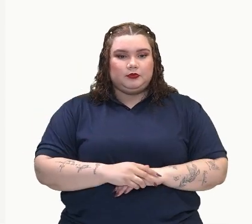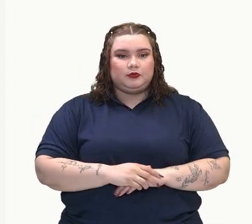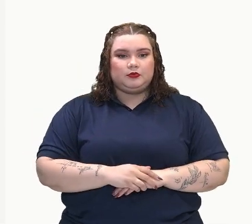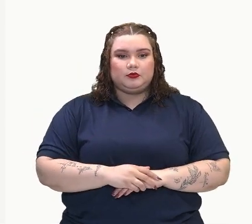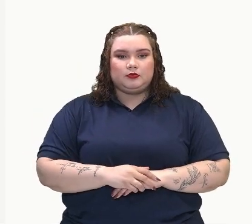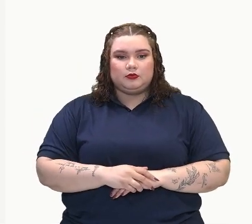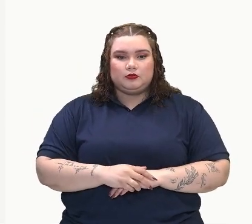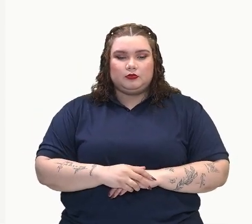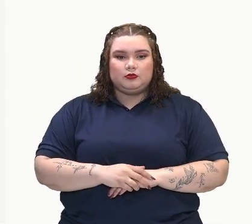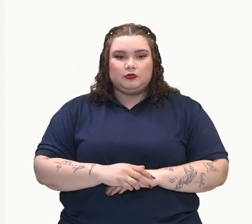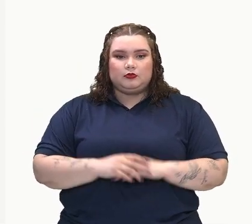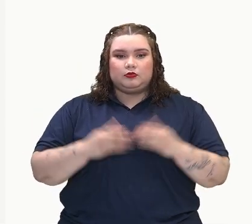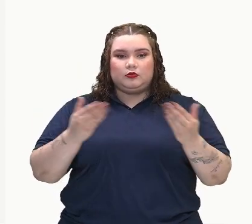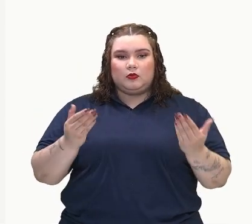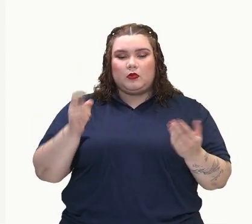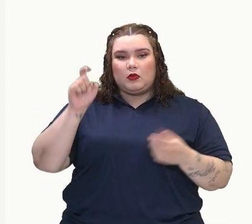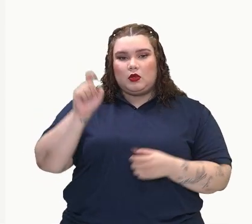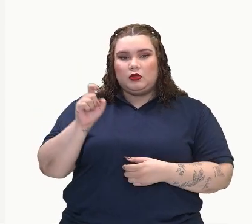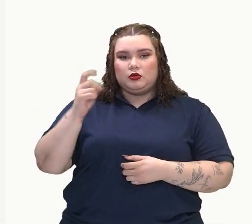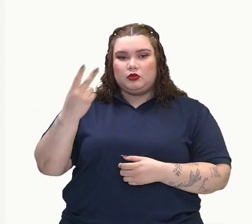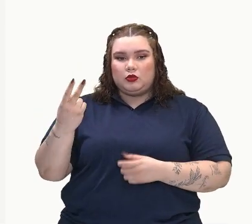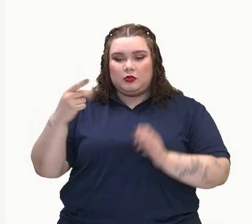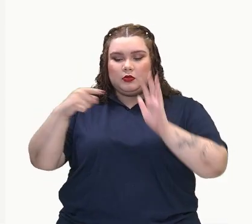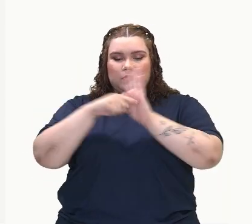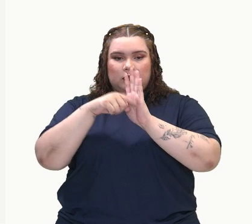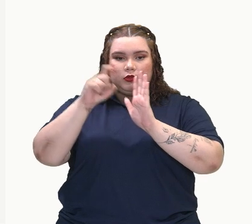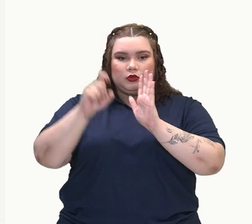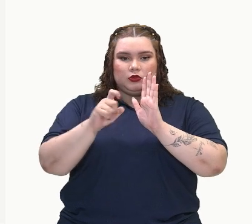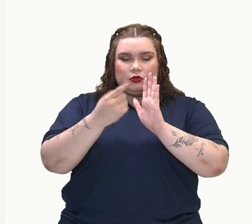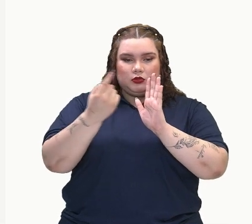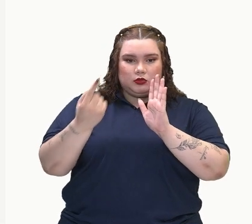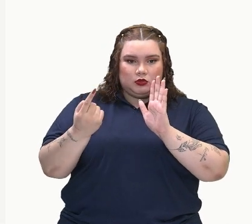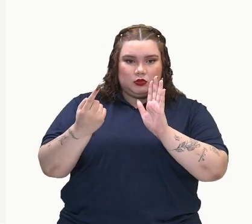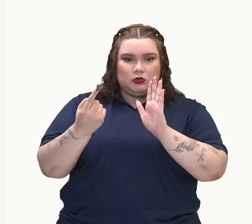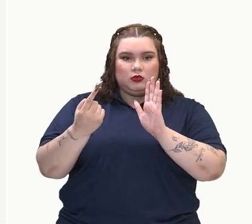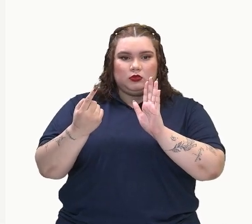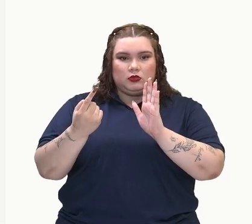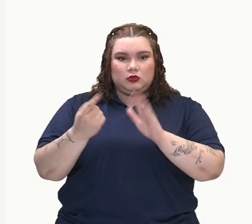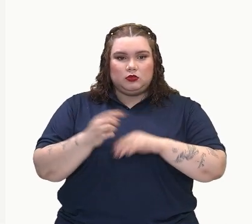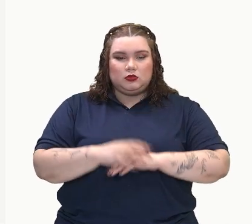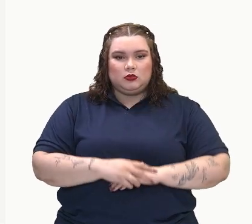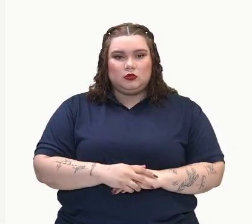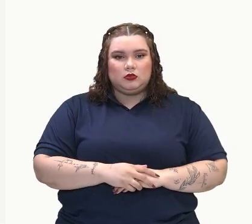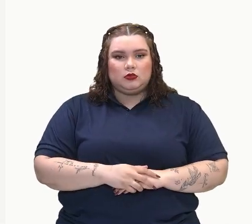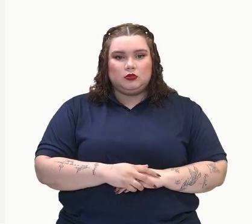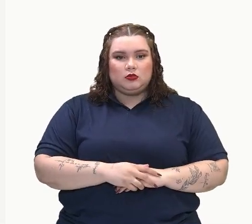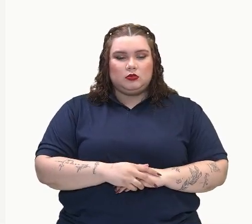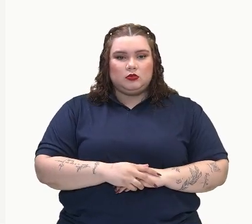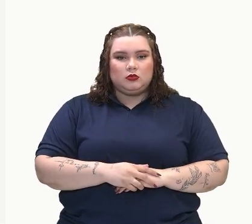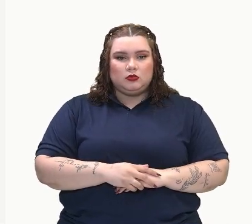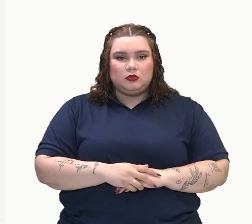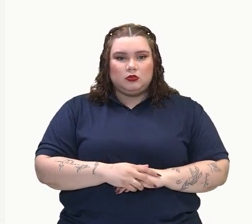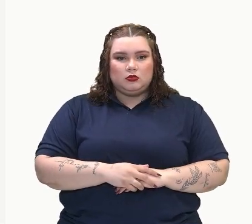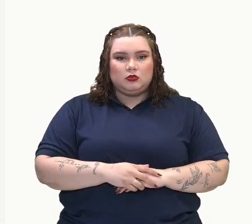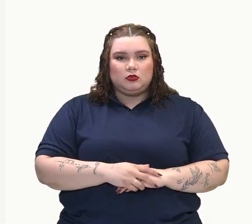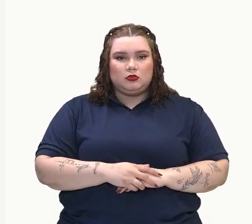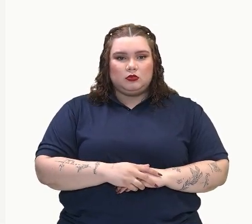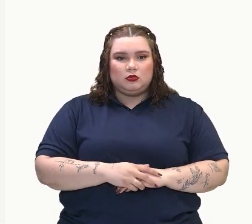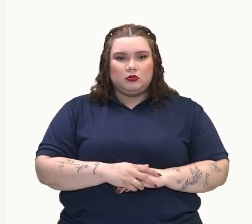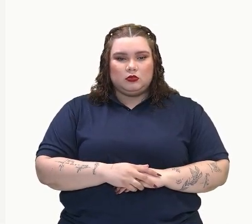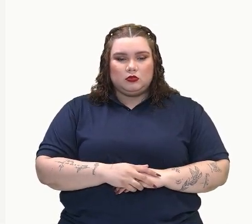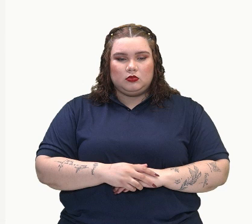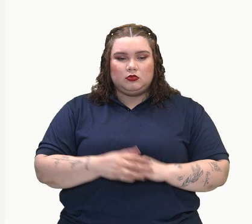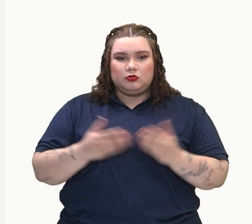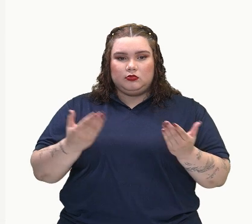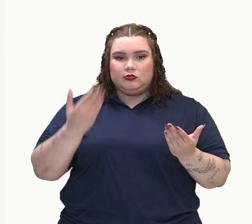ser x2 menos x1, né? Aqui, x2 menos x1, x1 aqui,